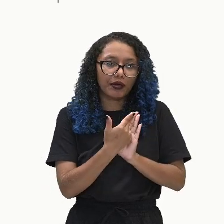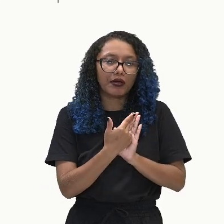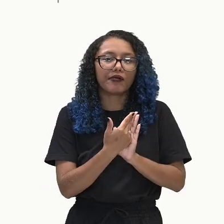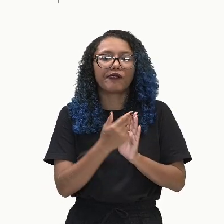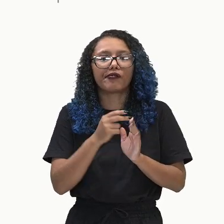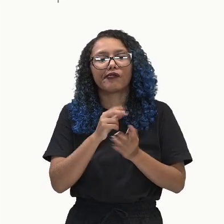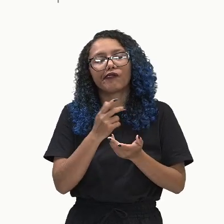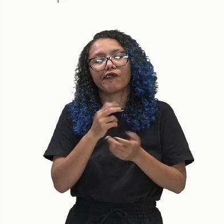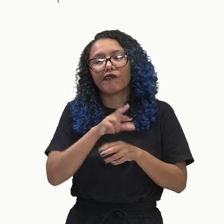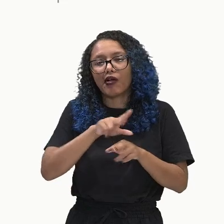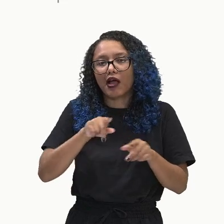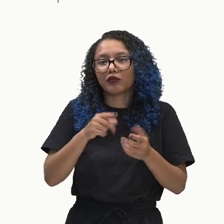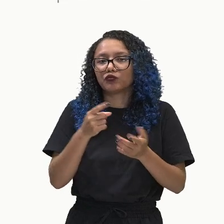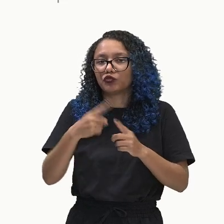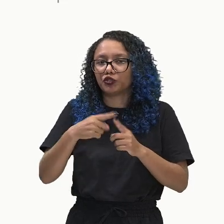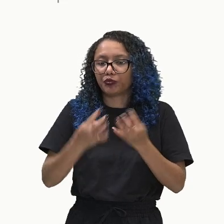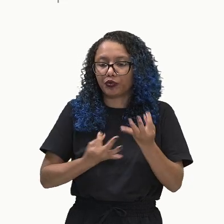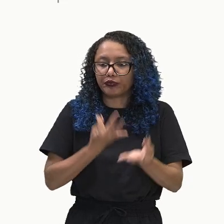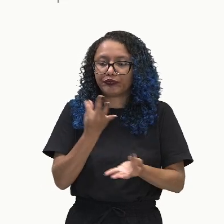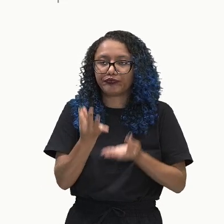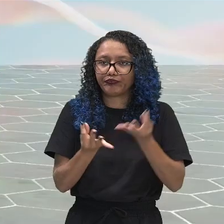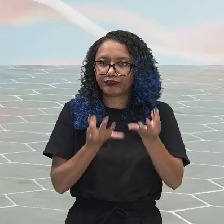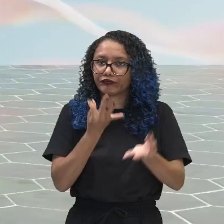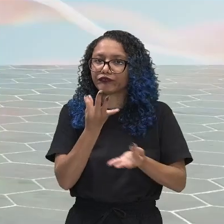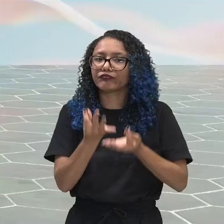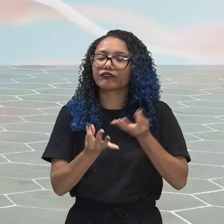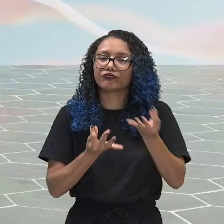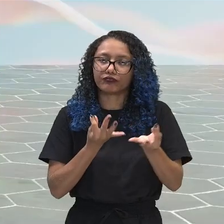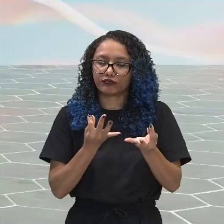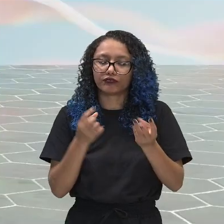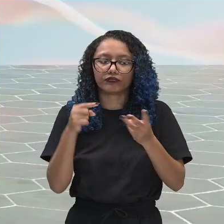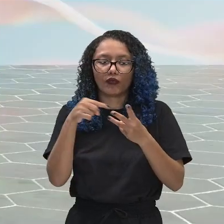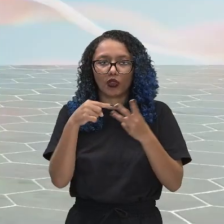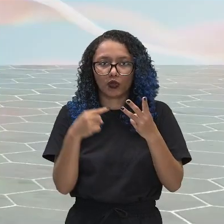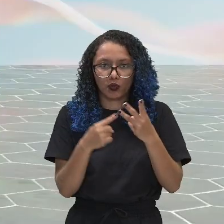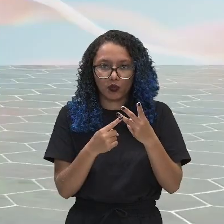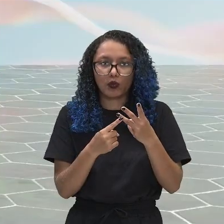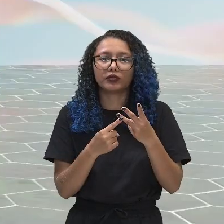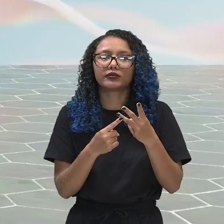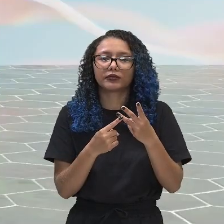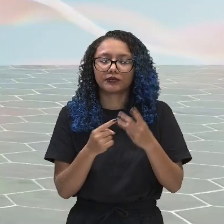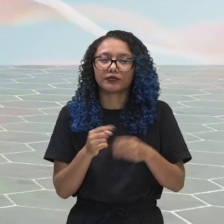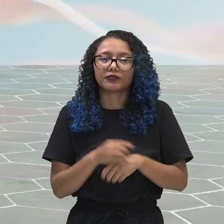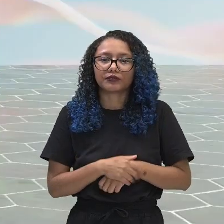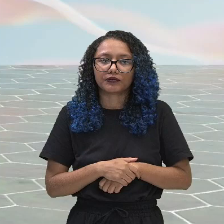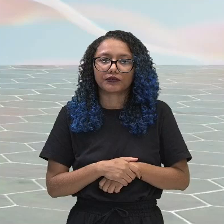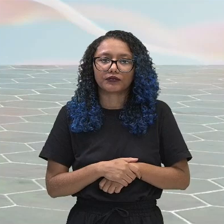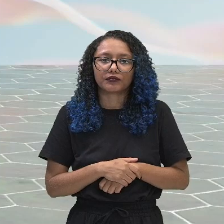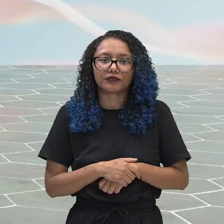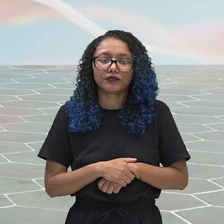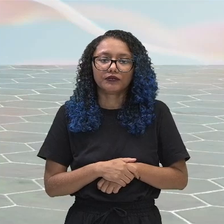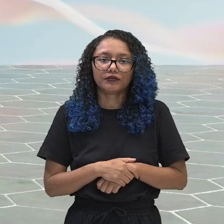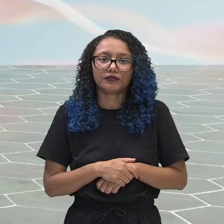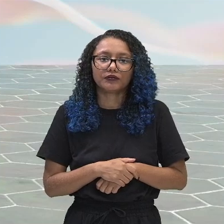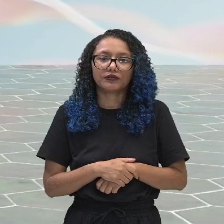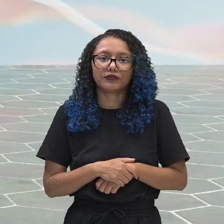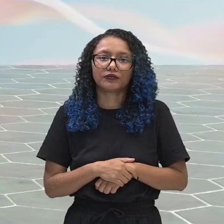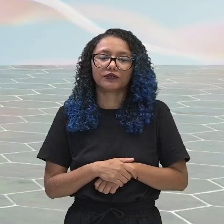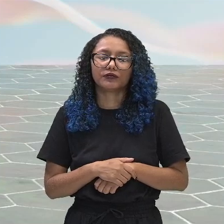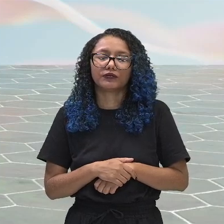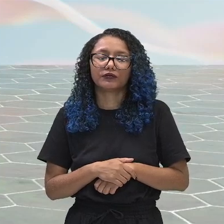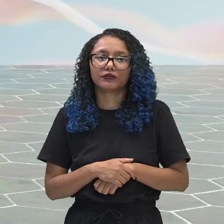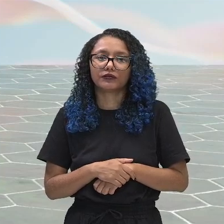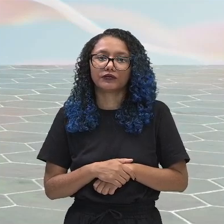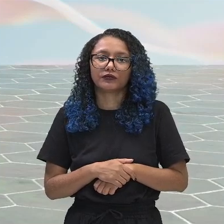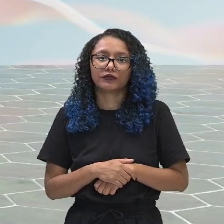e quimioterapia, tá? Então, o homem também tem a presença, né,